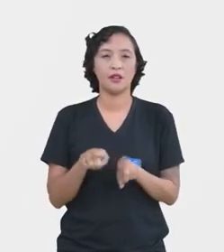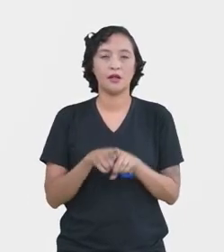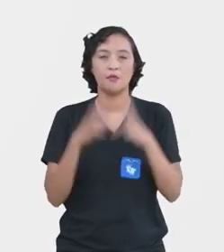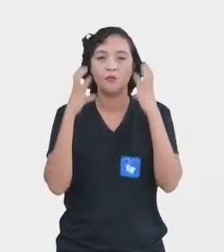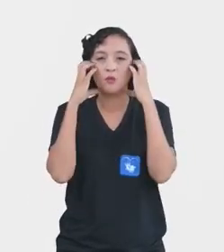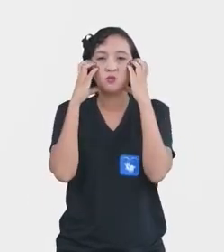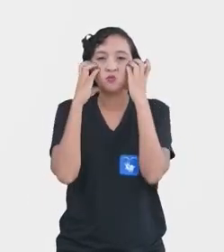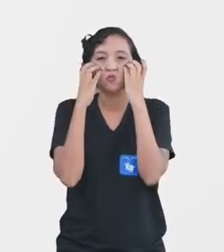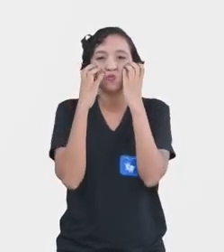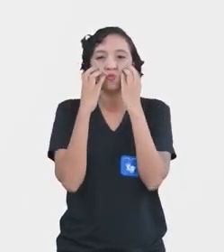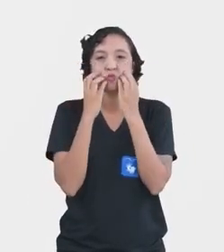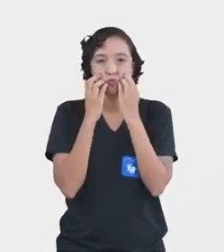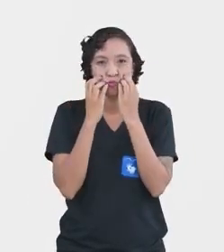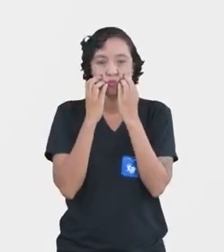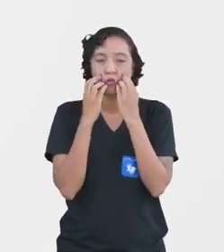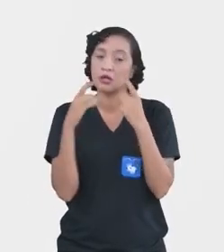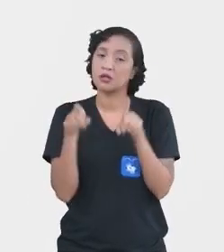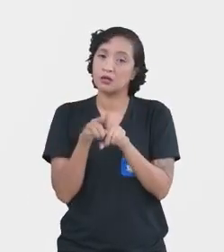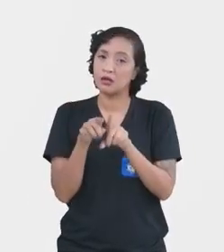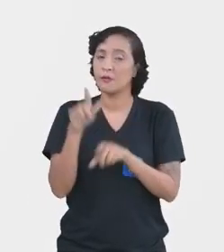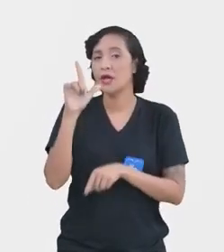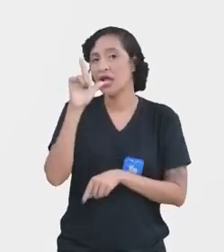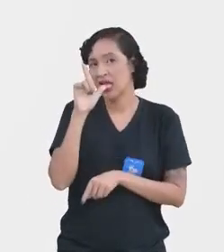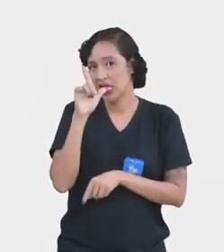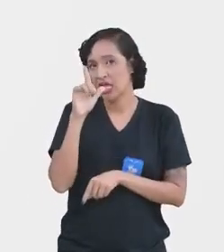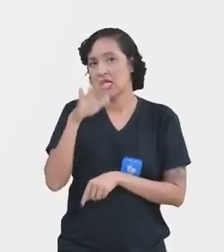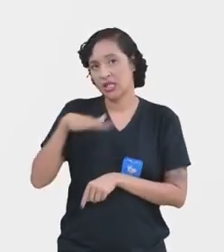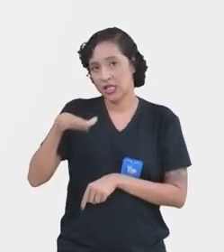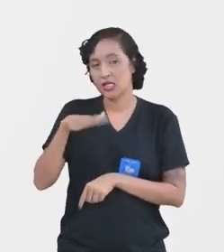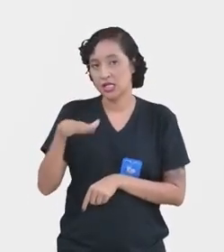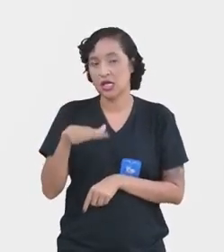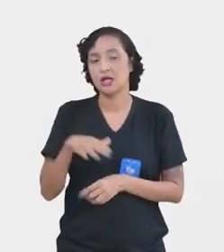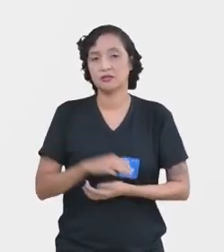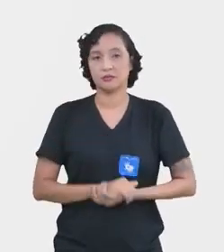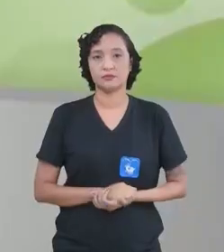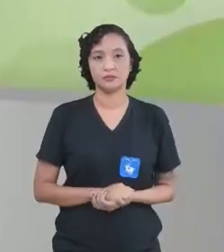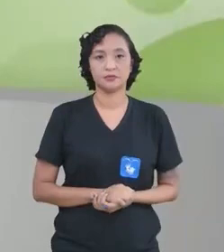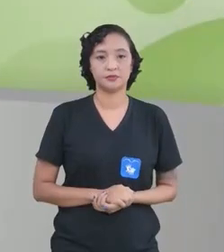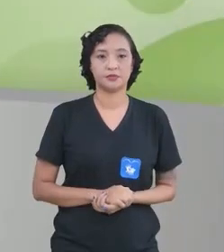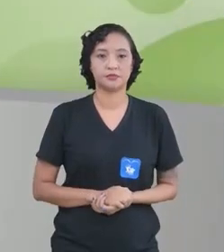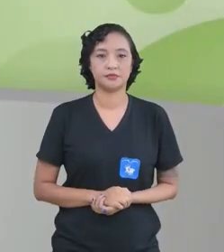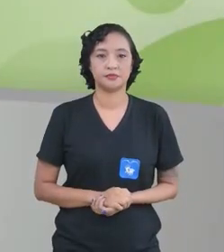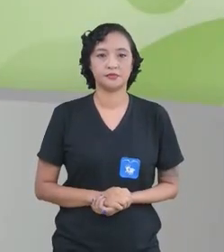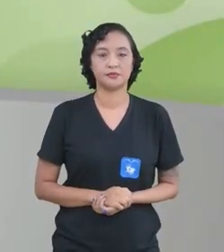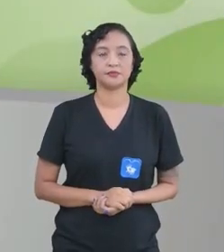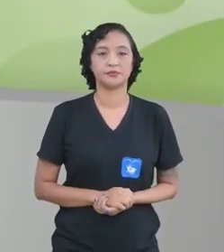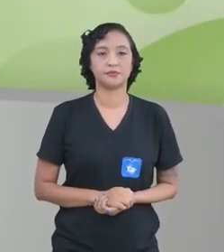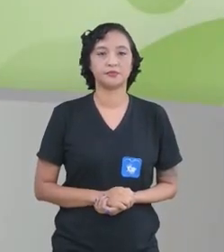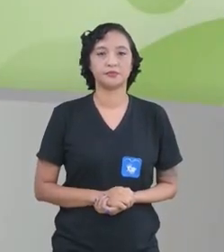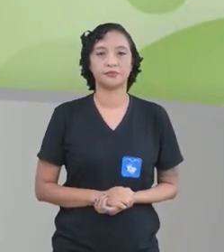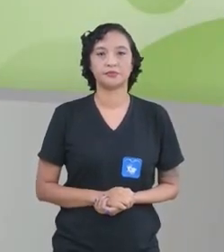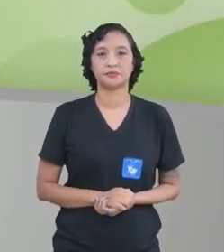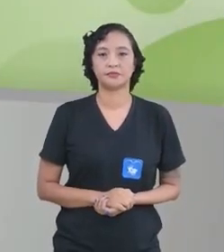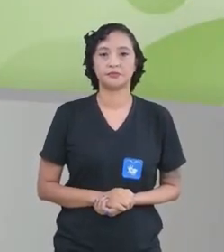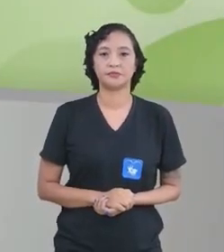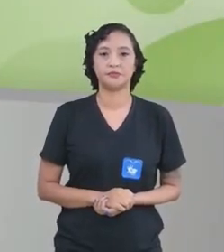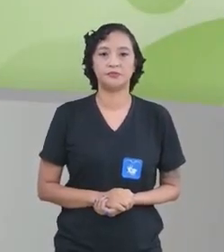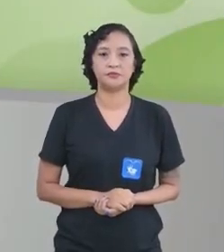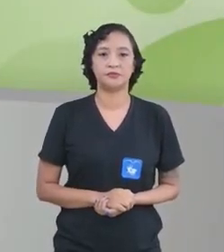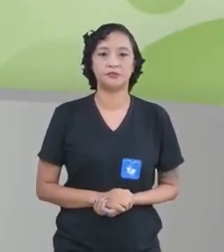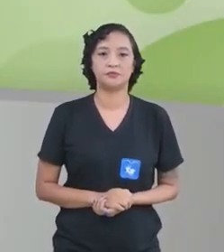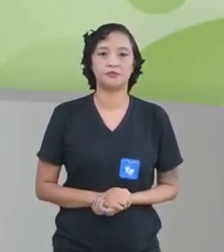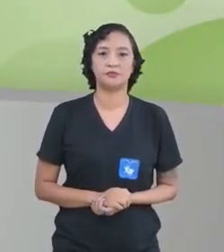nas regiões pubianas, no rosto e na barba. Vamos lá? Evoluindo mais um pouquinho, eu mostro aqui